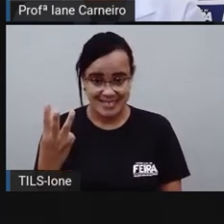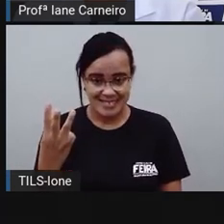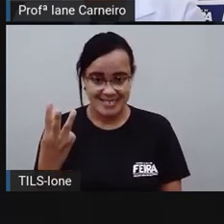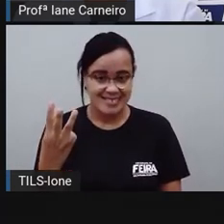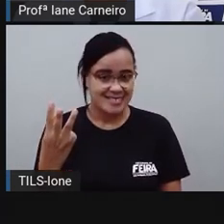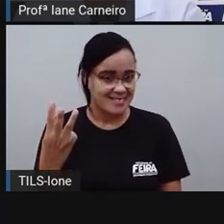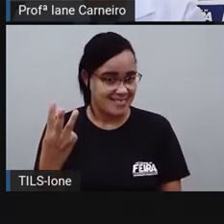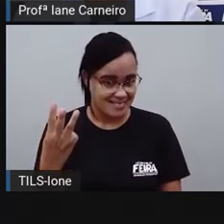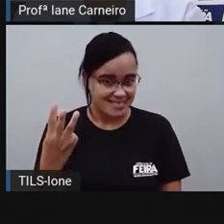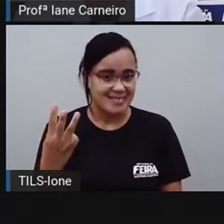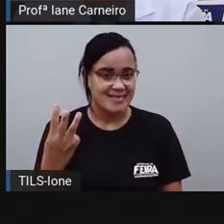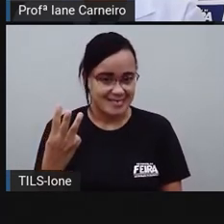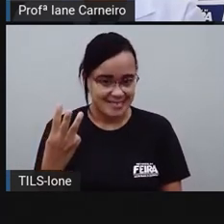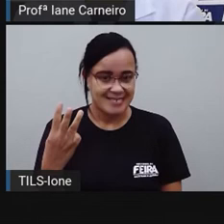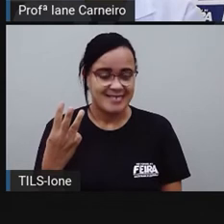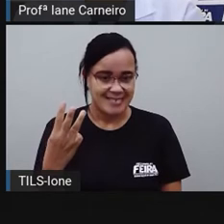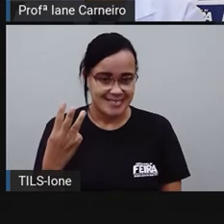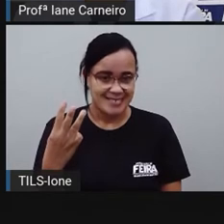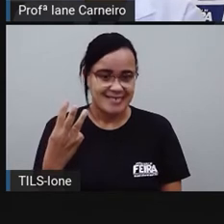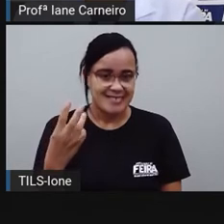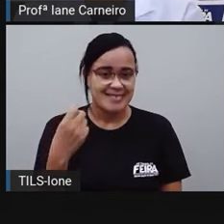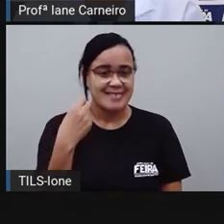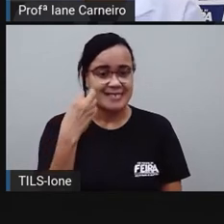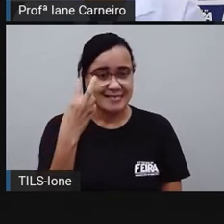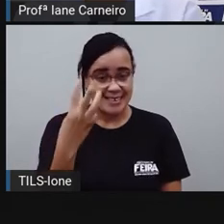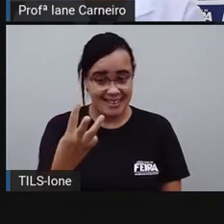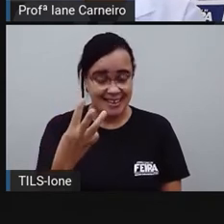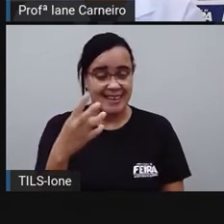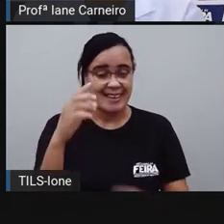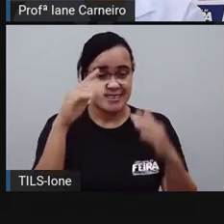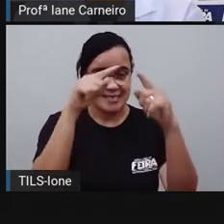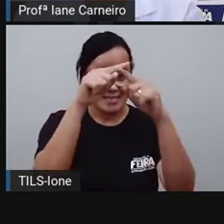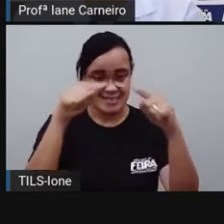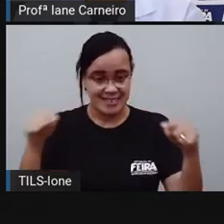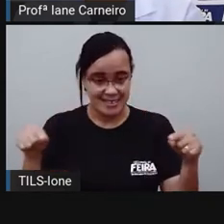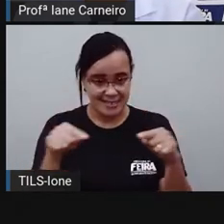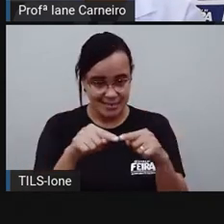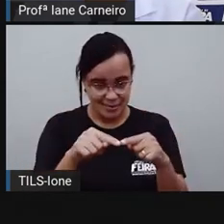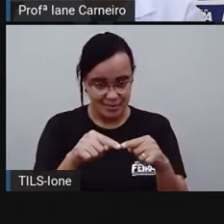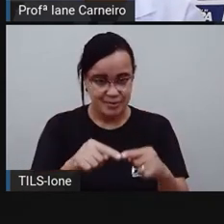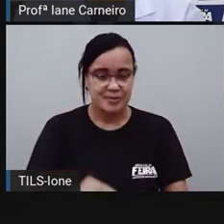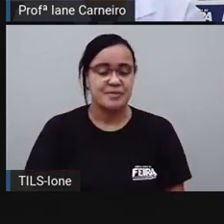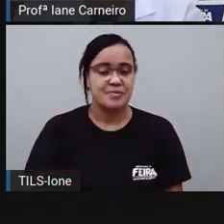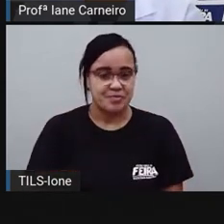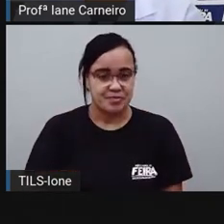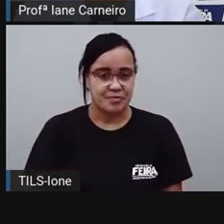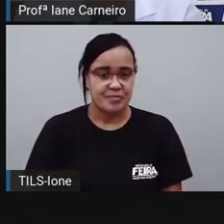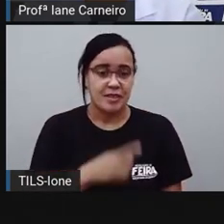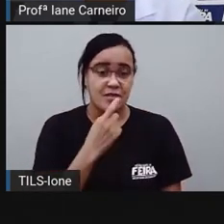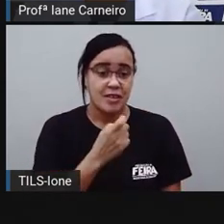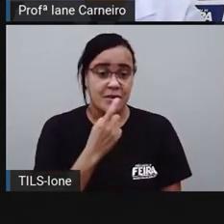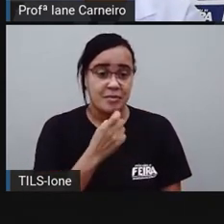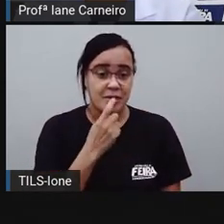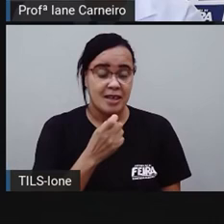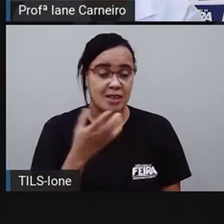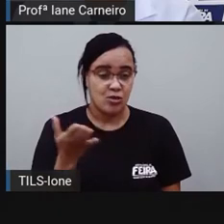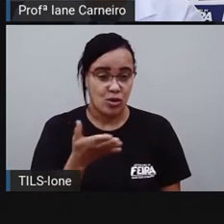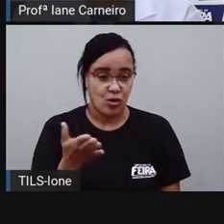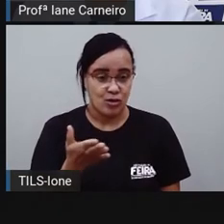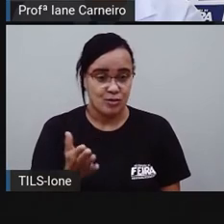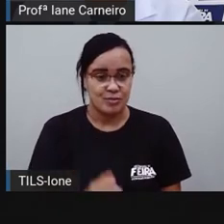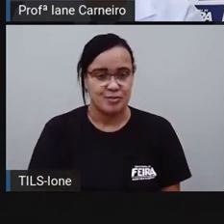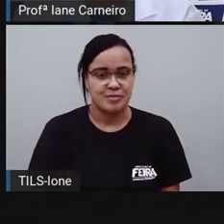três. Ó, um total de três triângulos. Vamos agora colorir o vermelho.